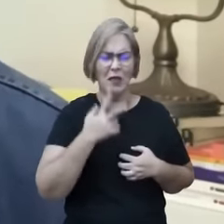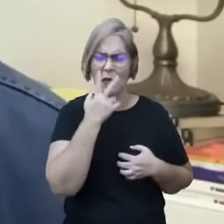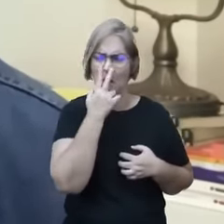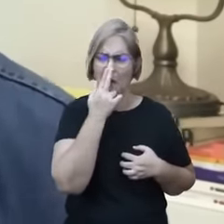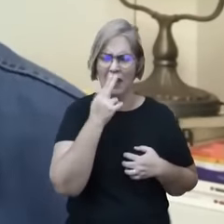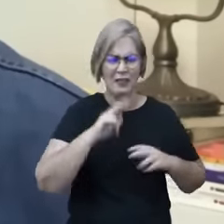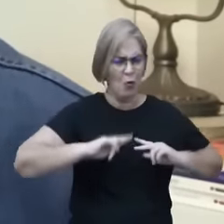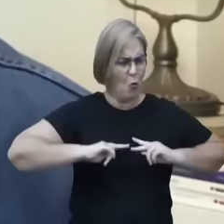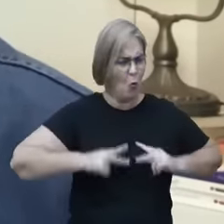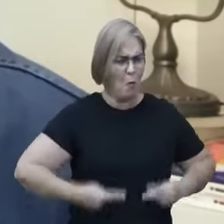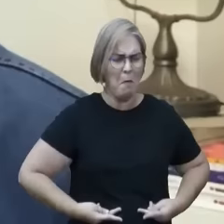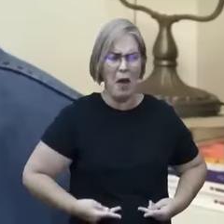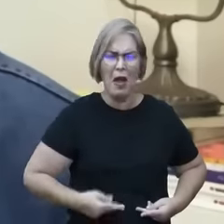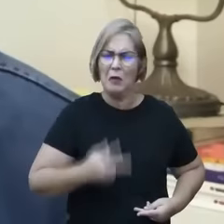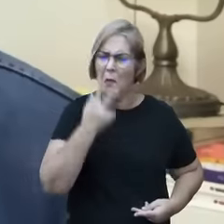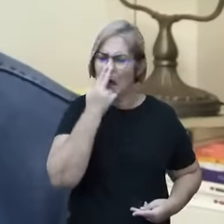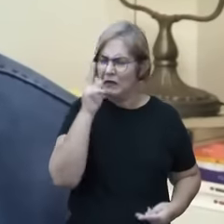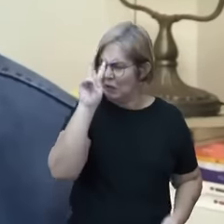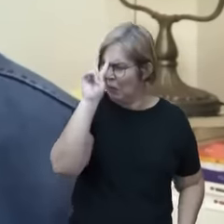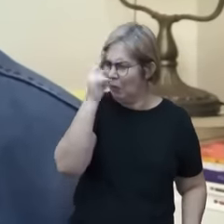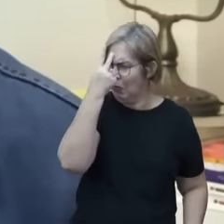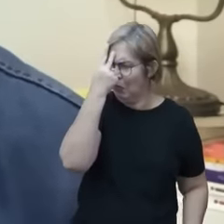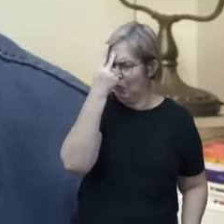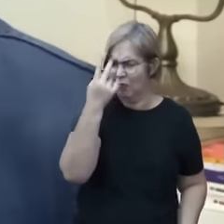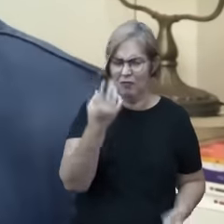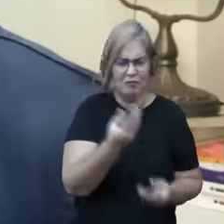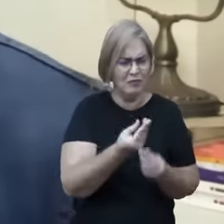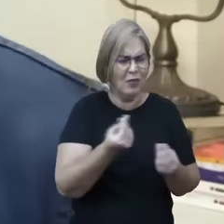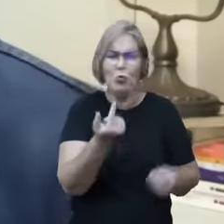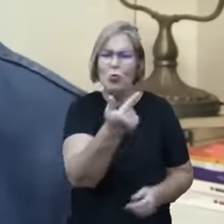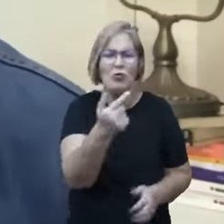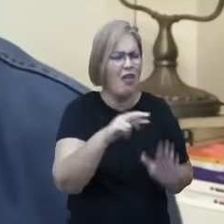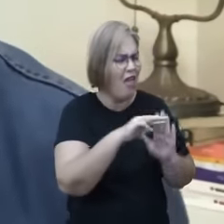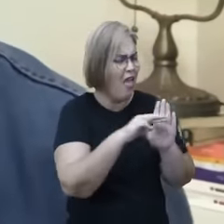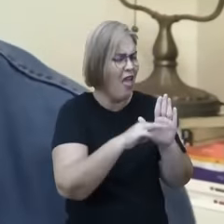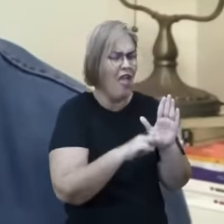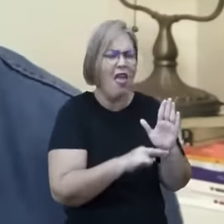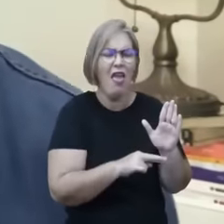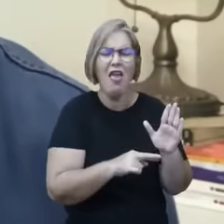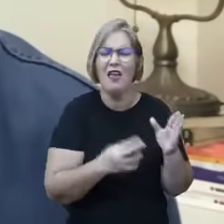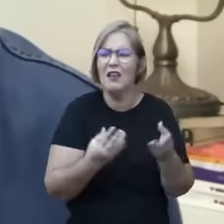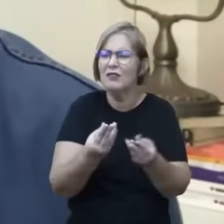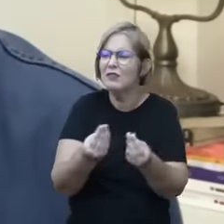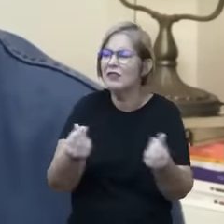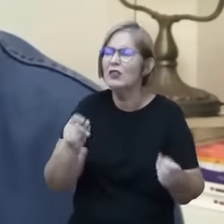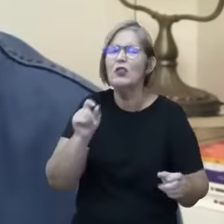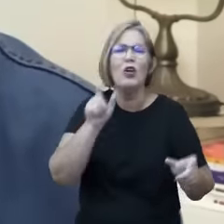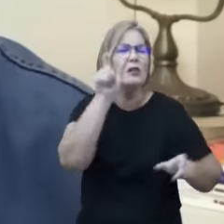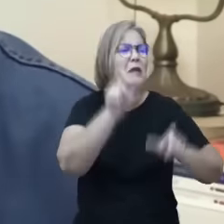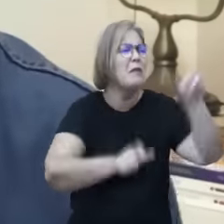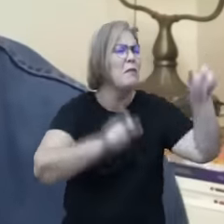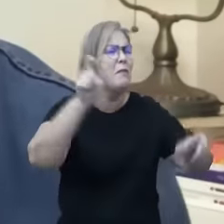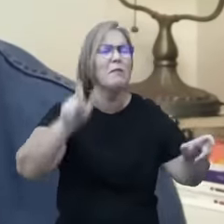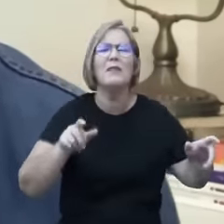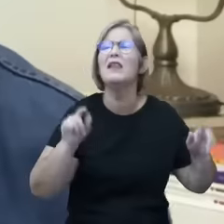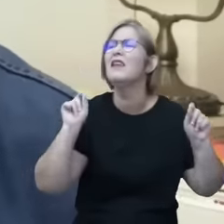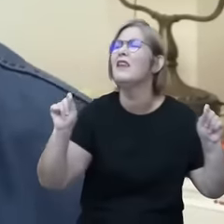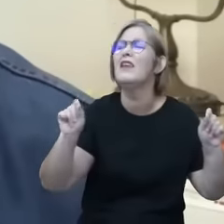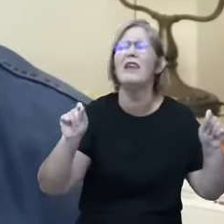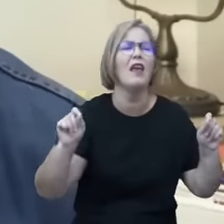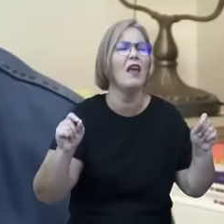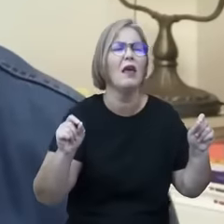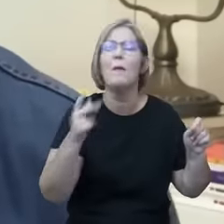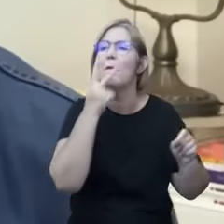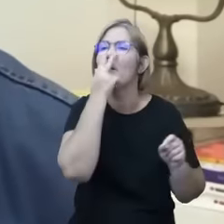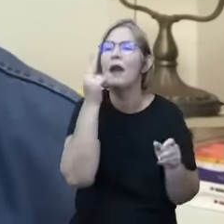próprio homem, essa incalculável queda diante da imagem daquilo que somos, essa náusea, como diz um autor